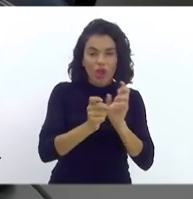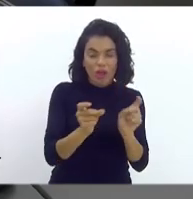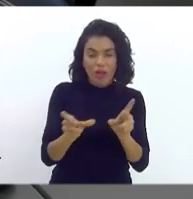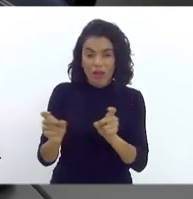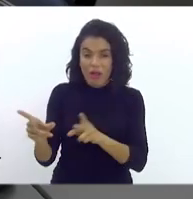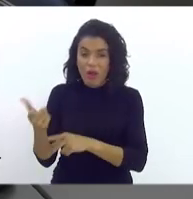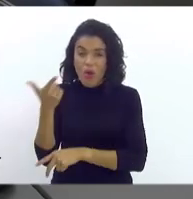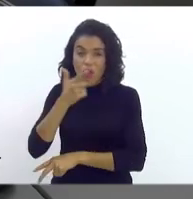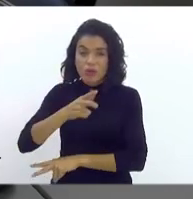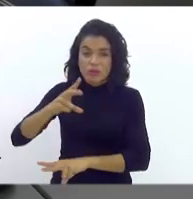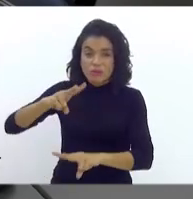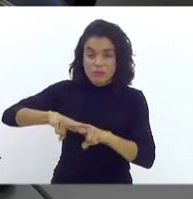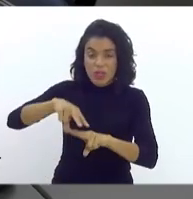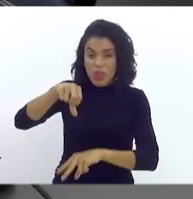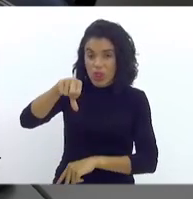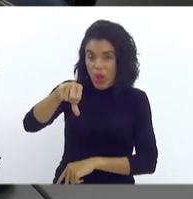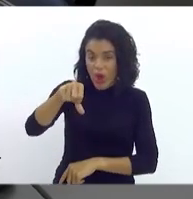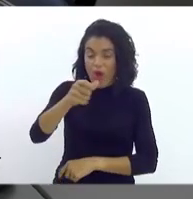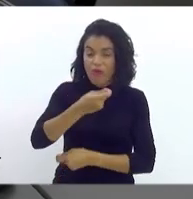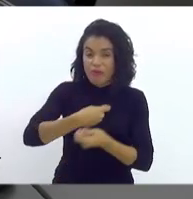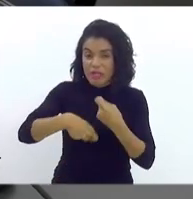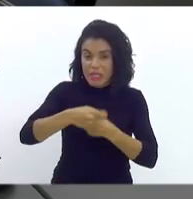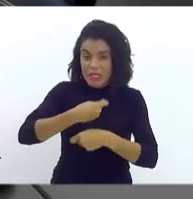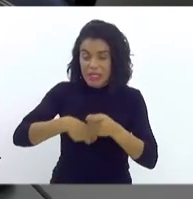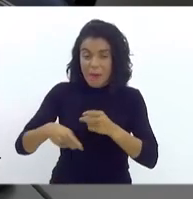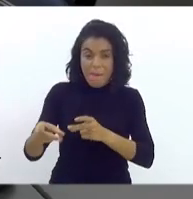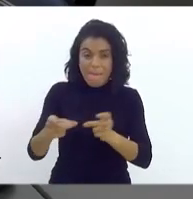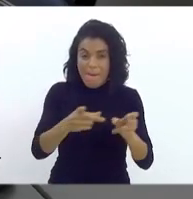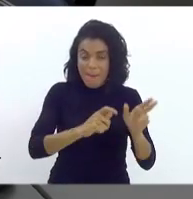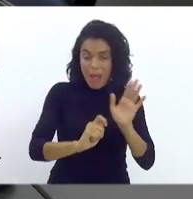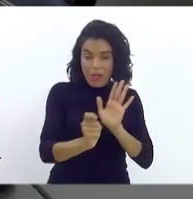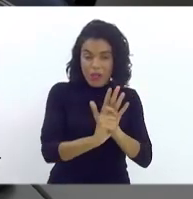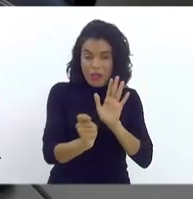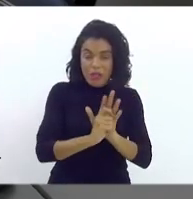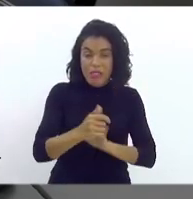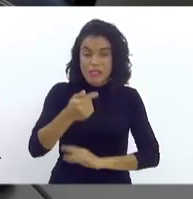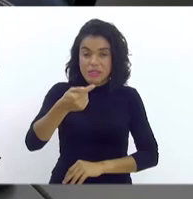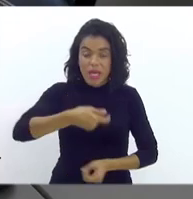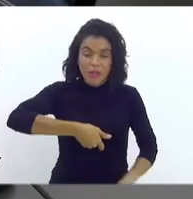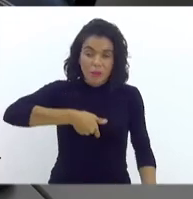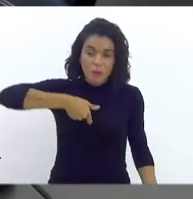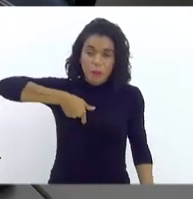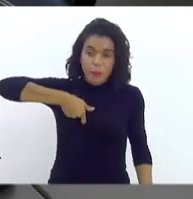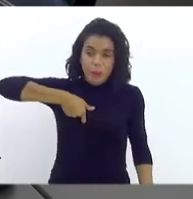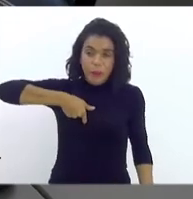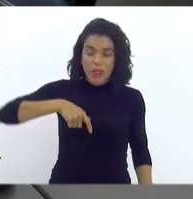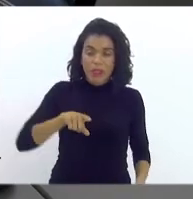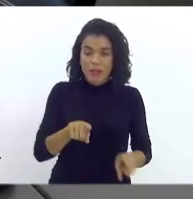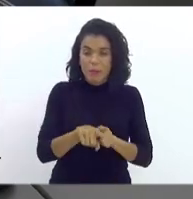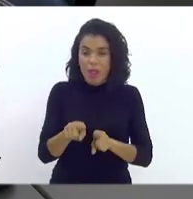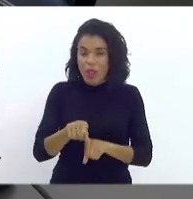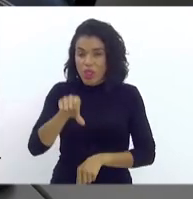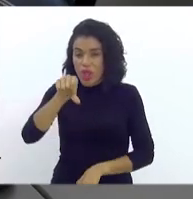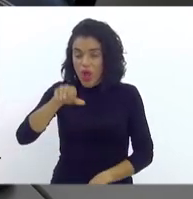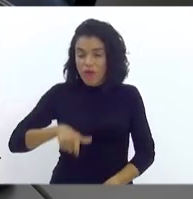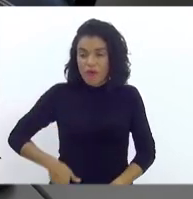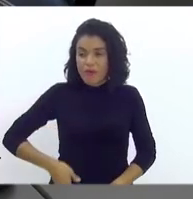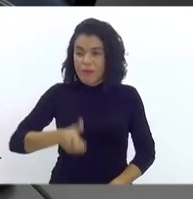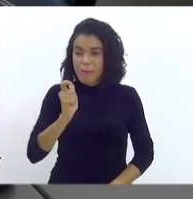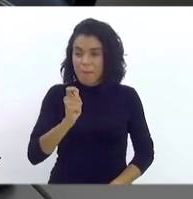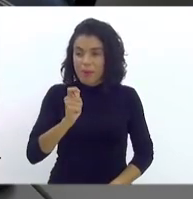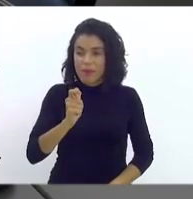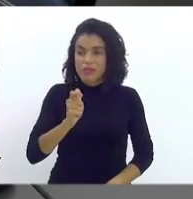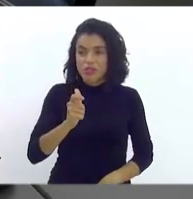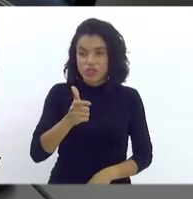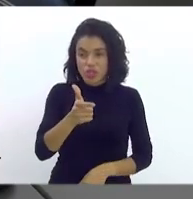prender 9 traficantes, 7 fuzis, pistolas, e depois do